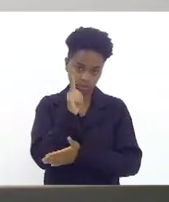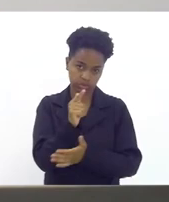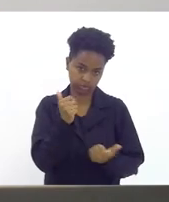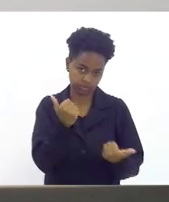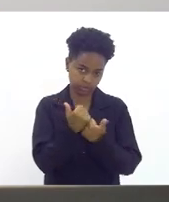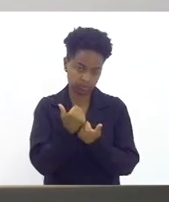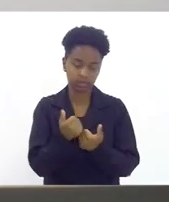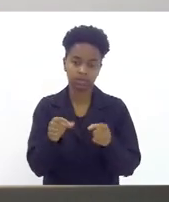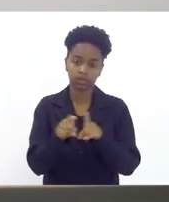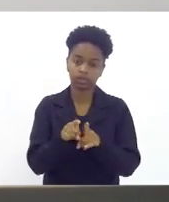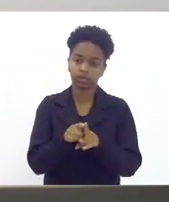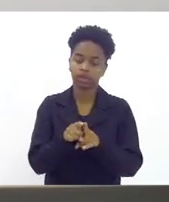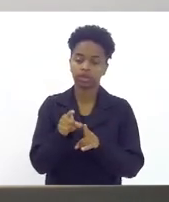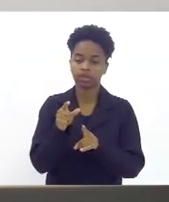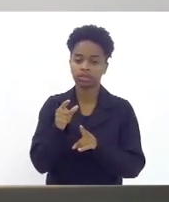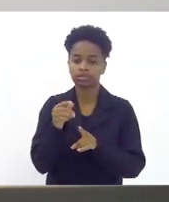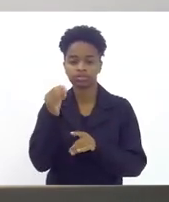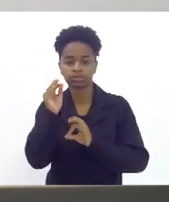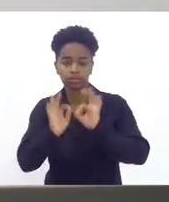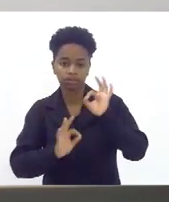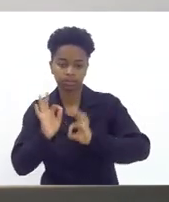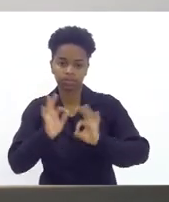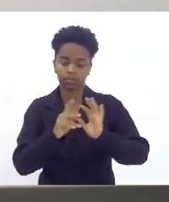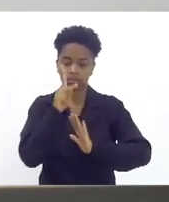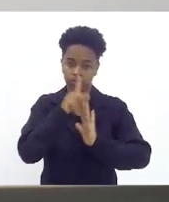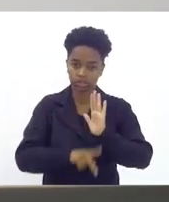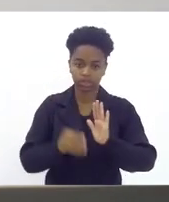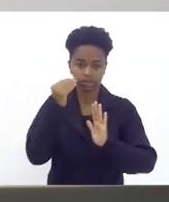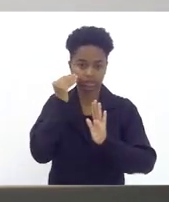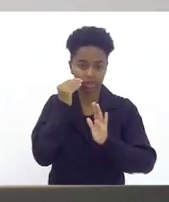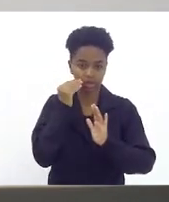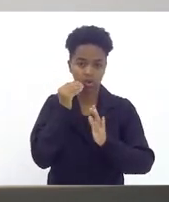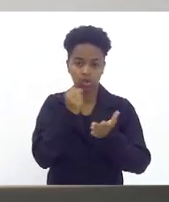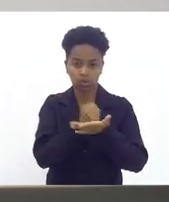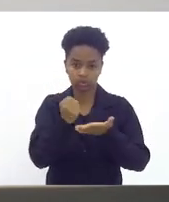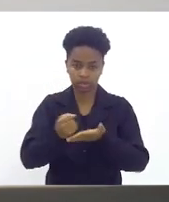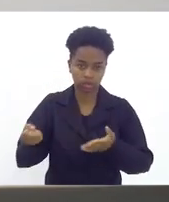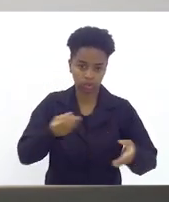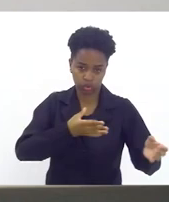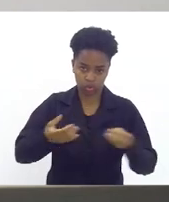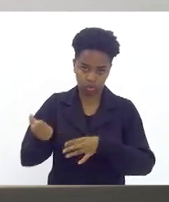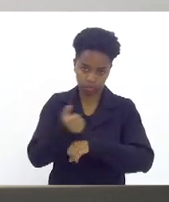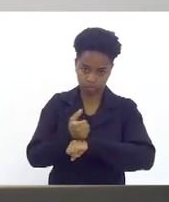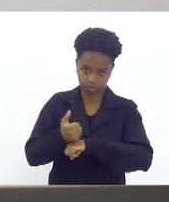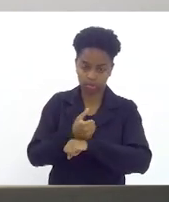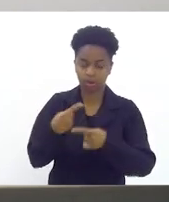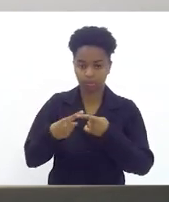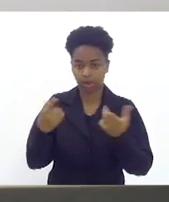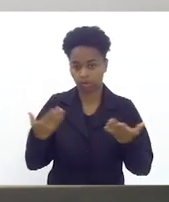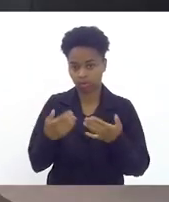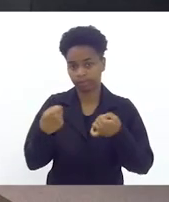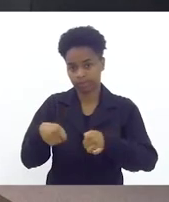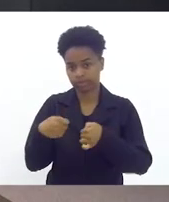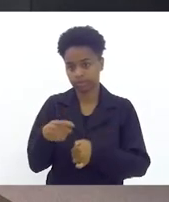estão justamente elaborando projetos para ampliar a equipe porque hoje é essa é uma necessidade umas duas